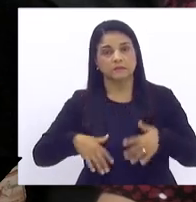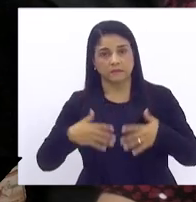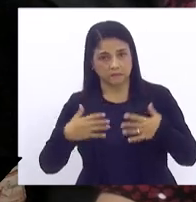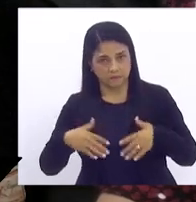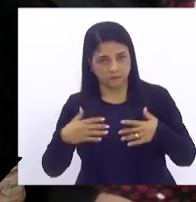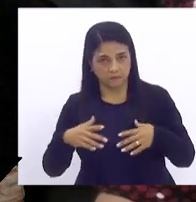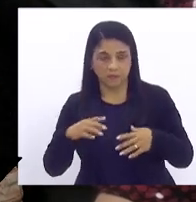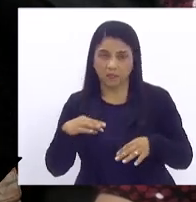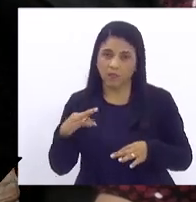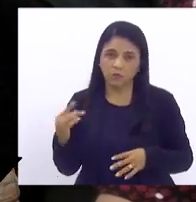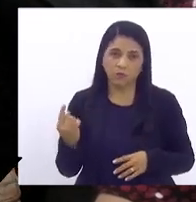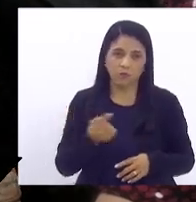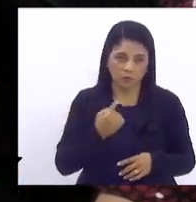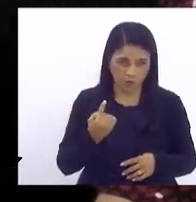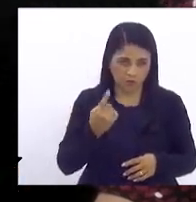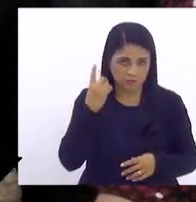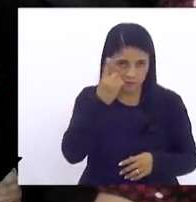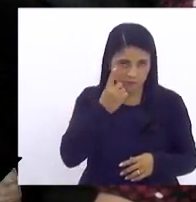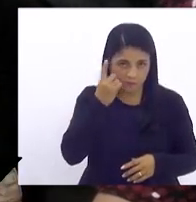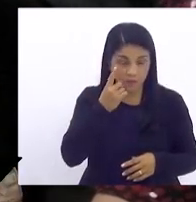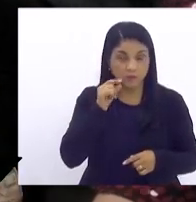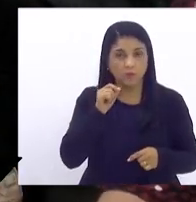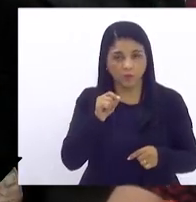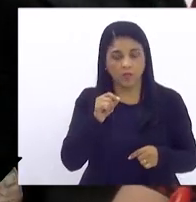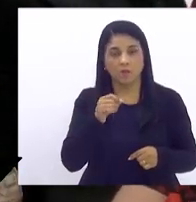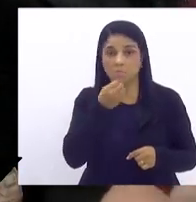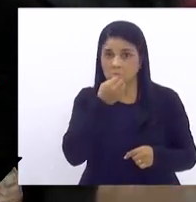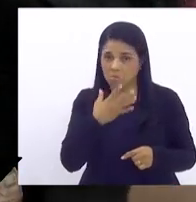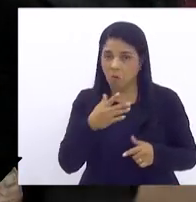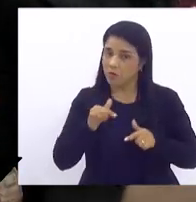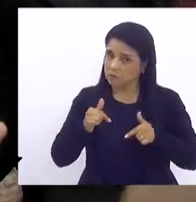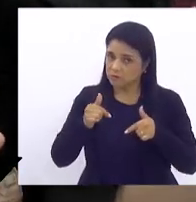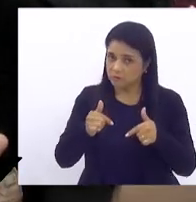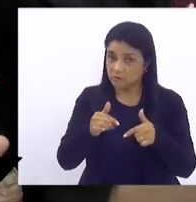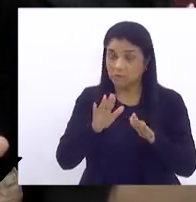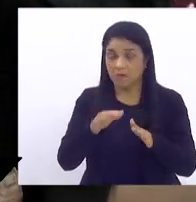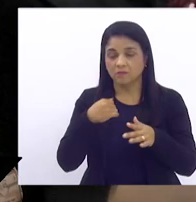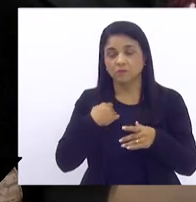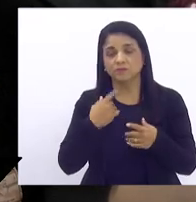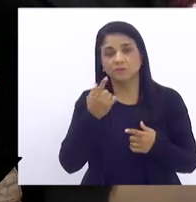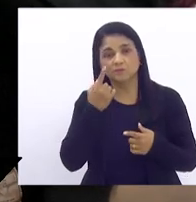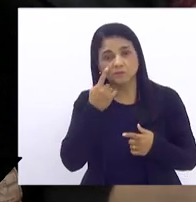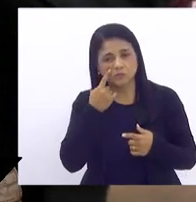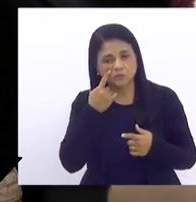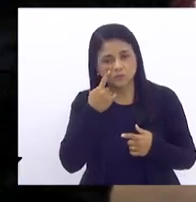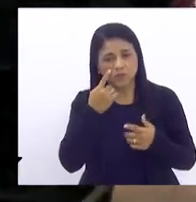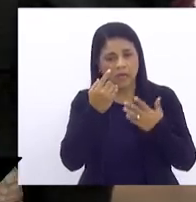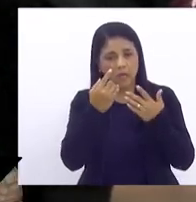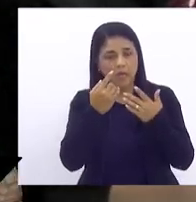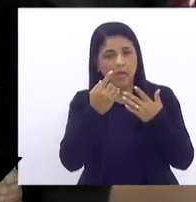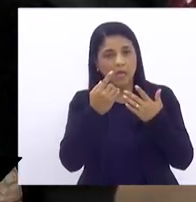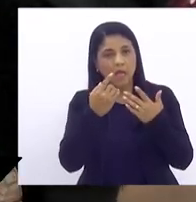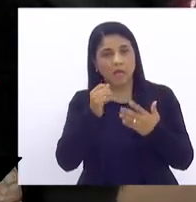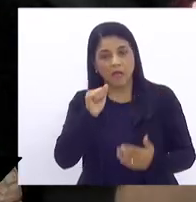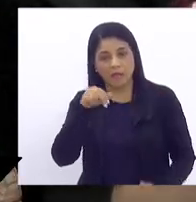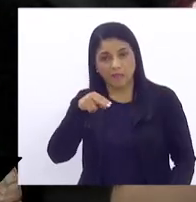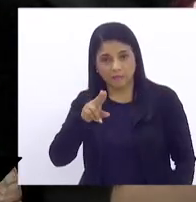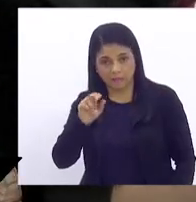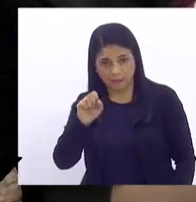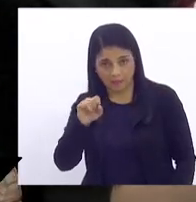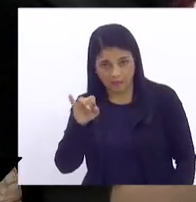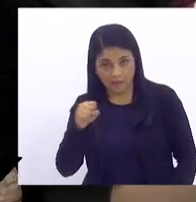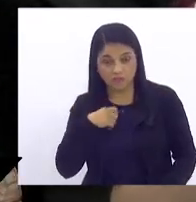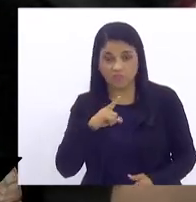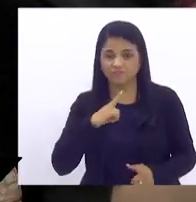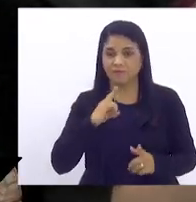nós, que é boas proposições, mas que quando a gente recorre, né, aos anais da casa, a gente percebe que já